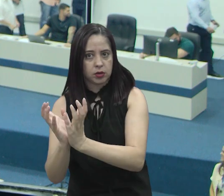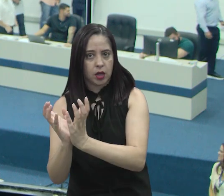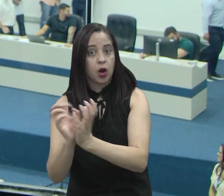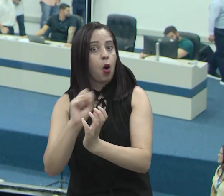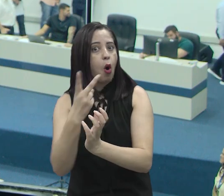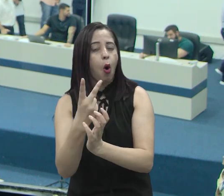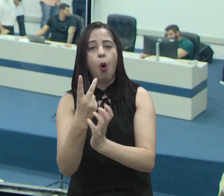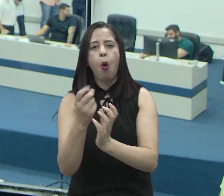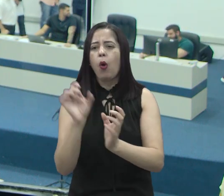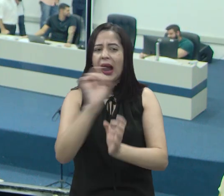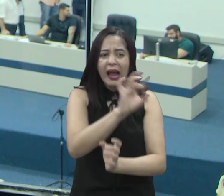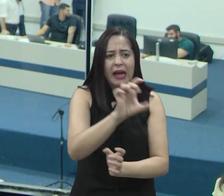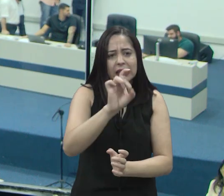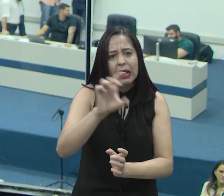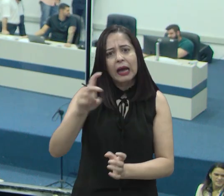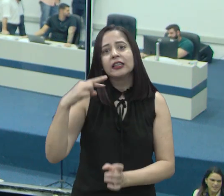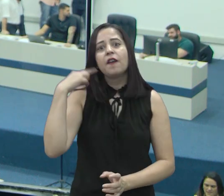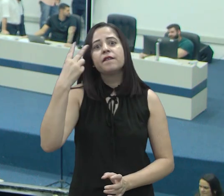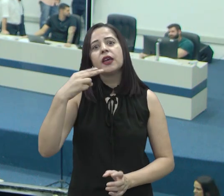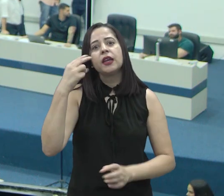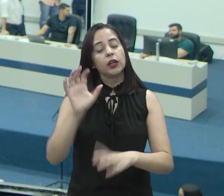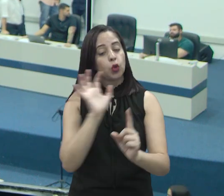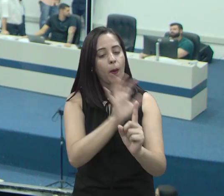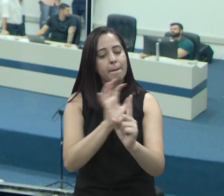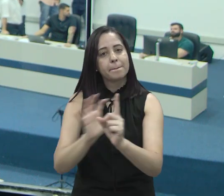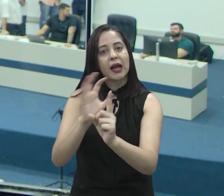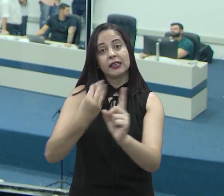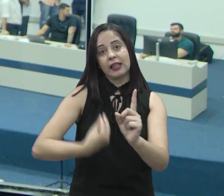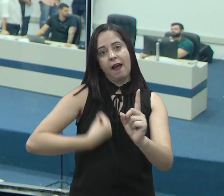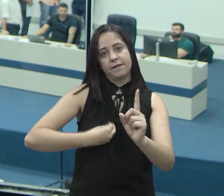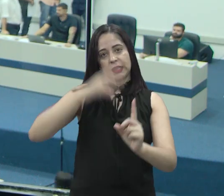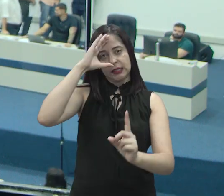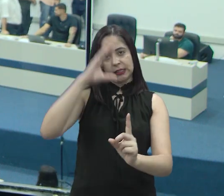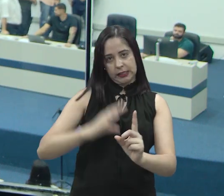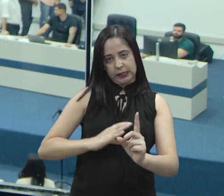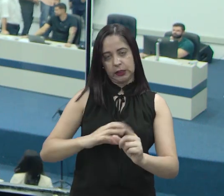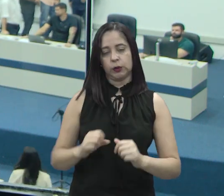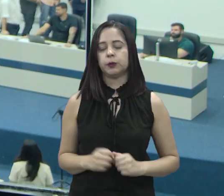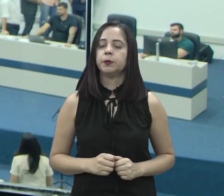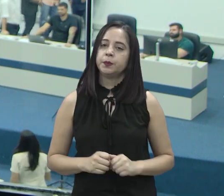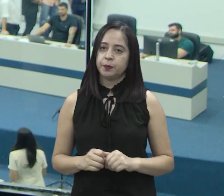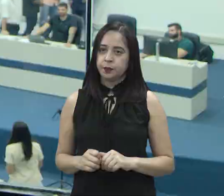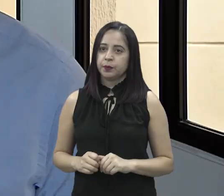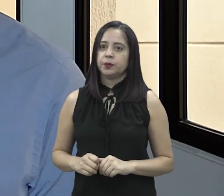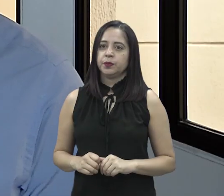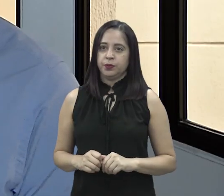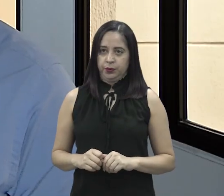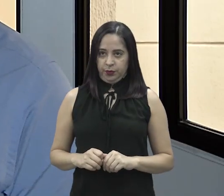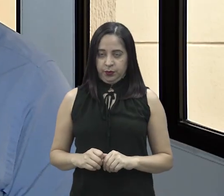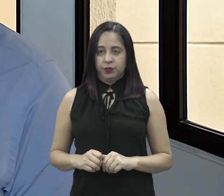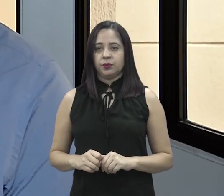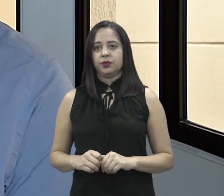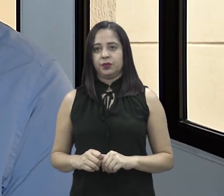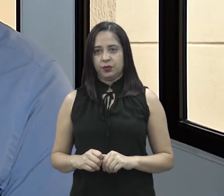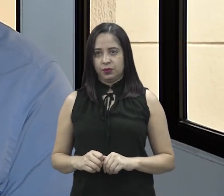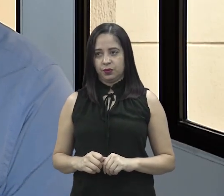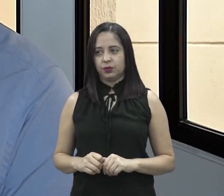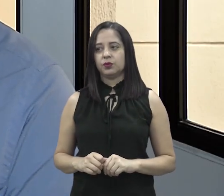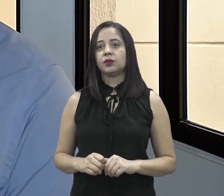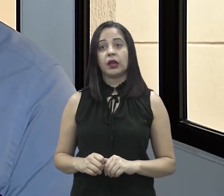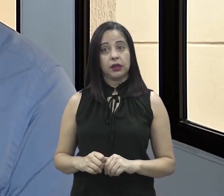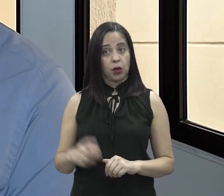comissões. O objetivo é que as ações possam impactar positivamente a vida dos cidadãos joseenses. Através